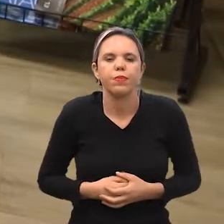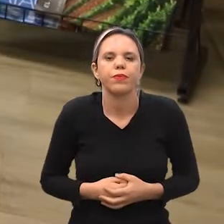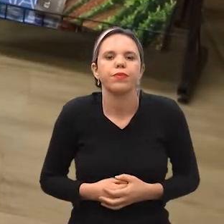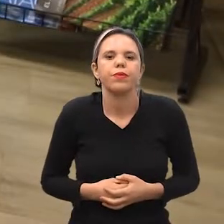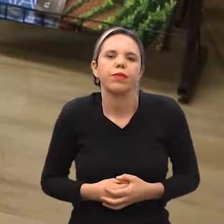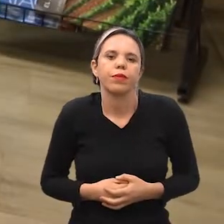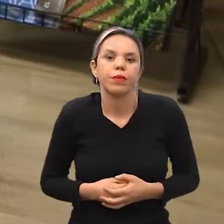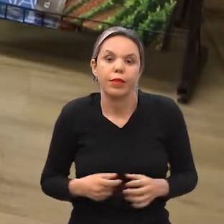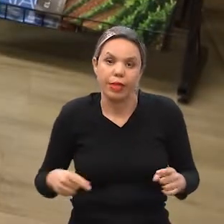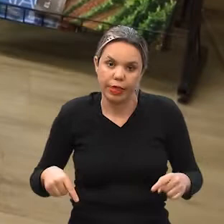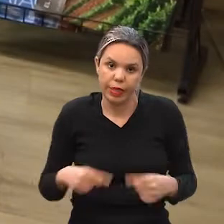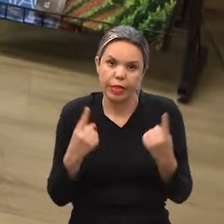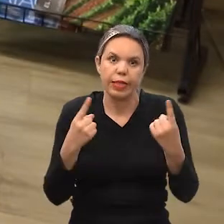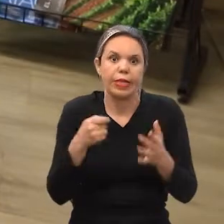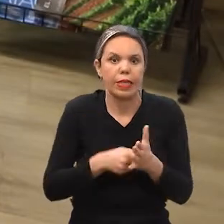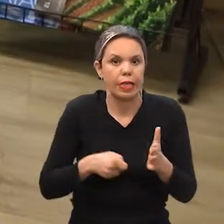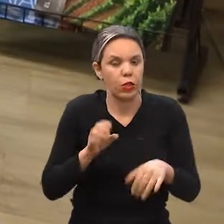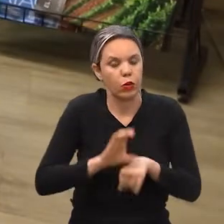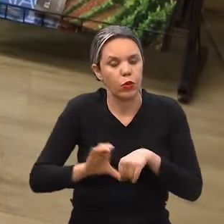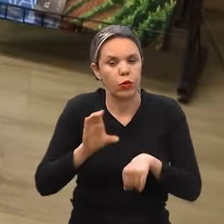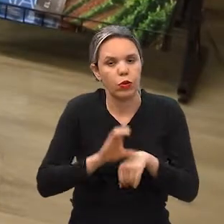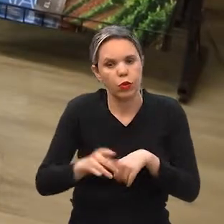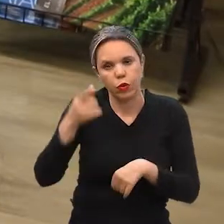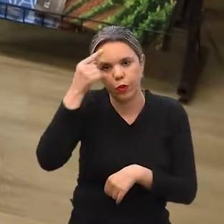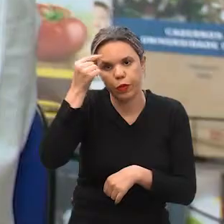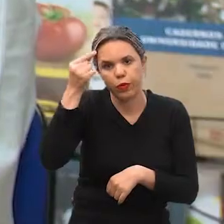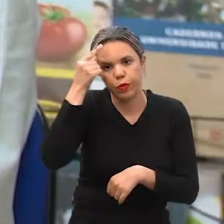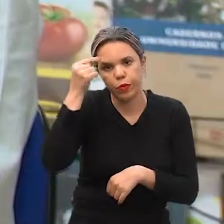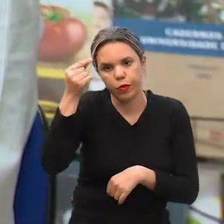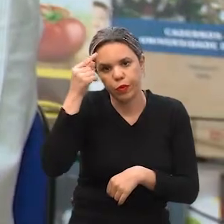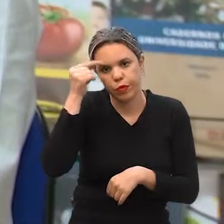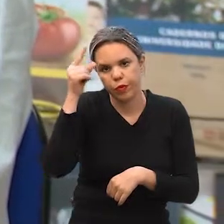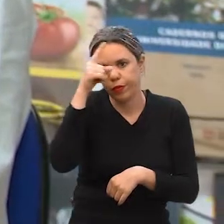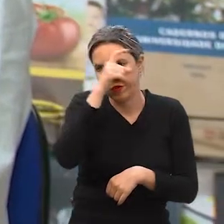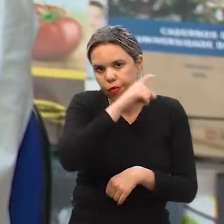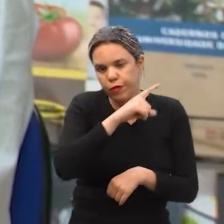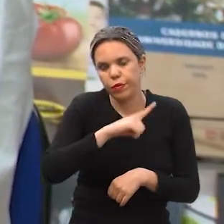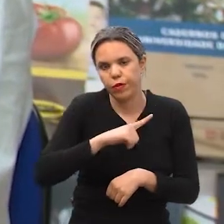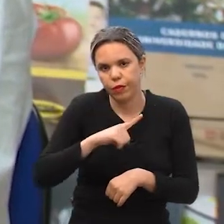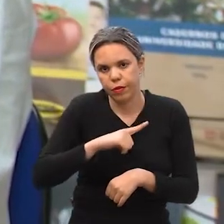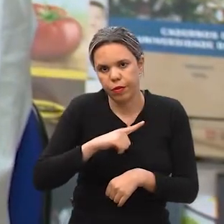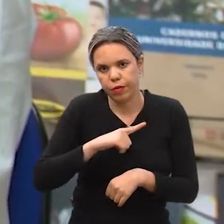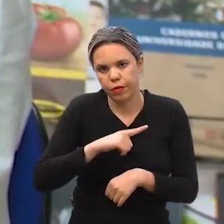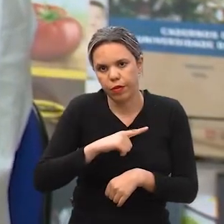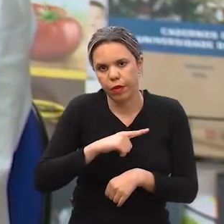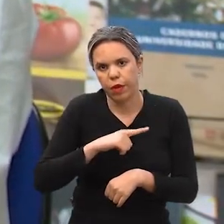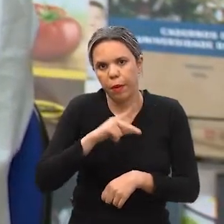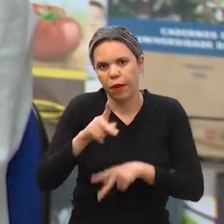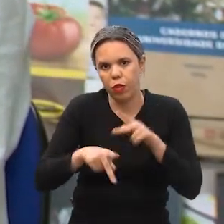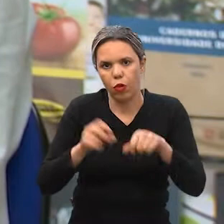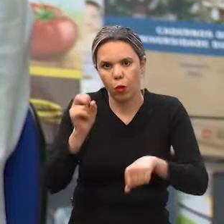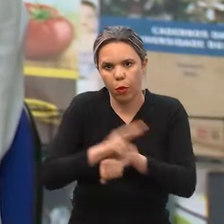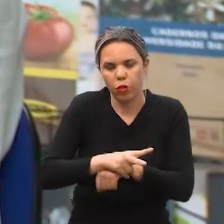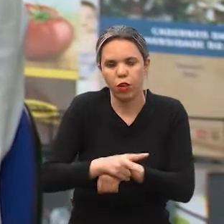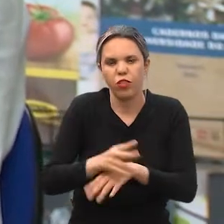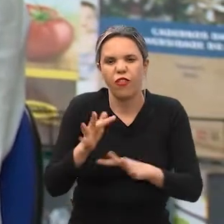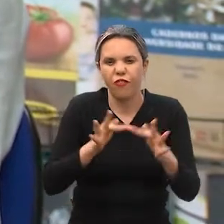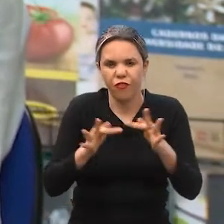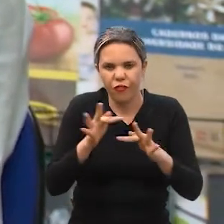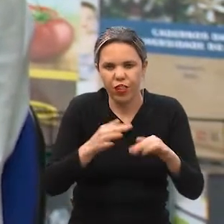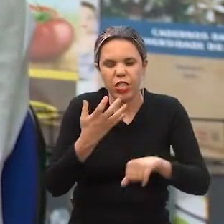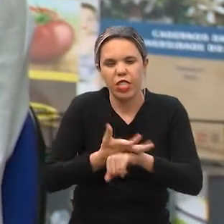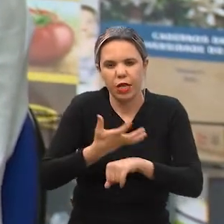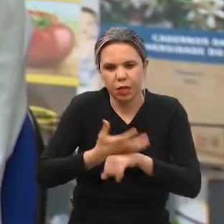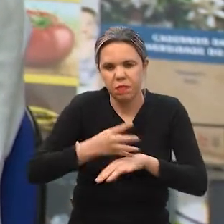é muito desafiador também o curso de graduação, é bastante difícil, a gente tem cadeiras muito pesadas em física e em